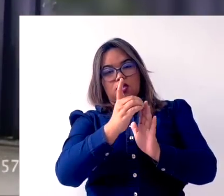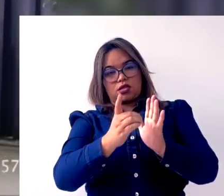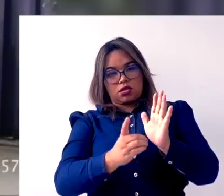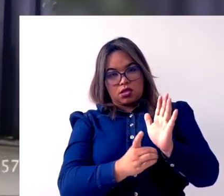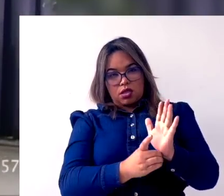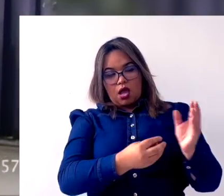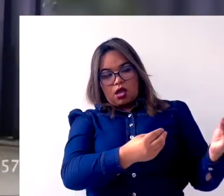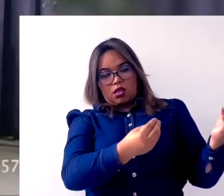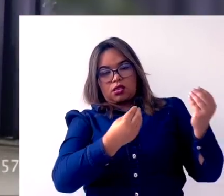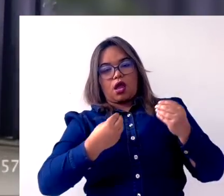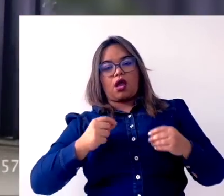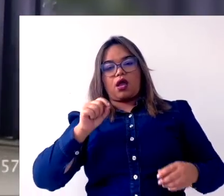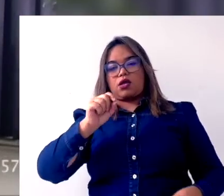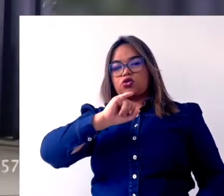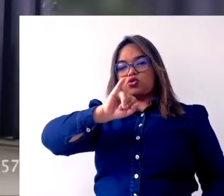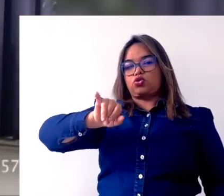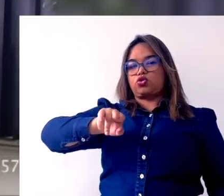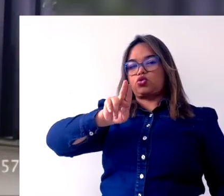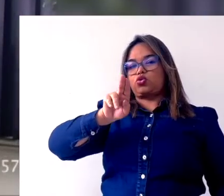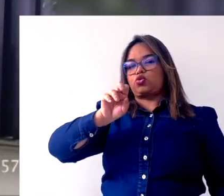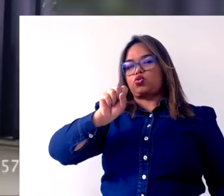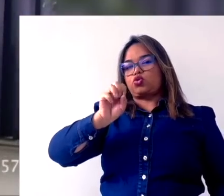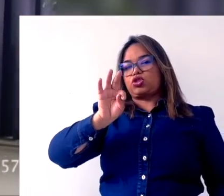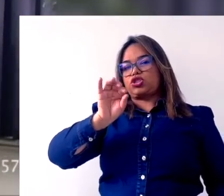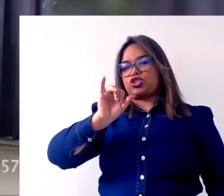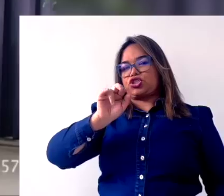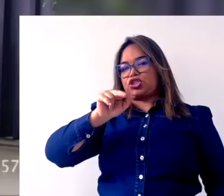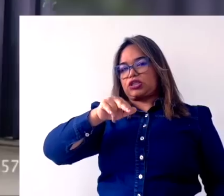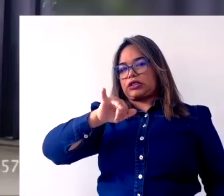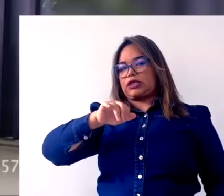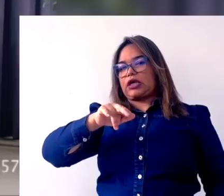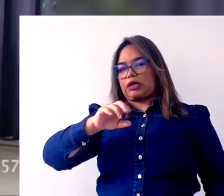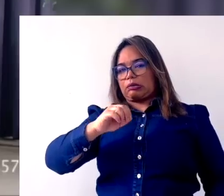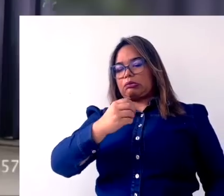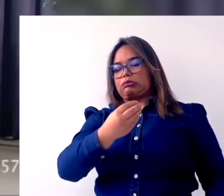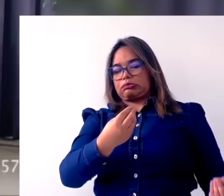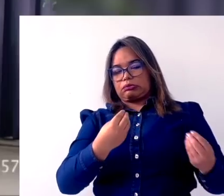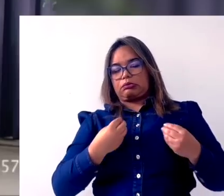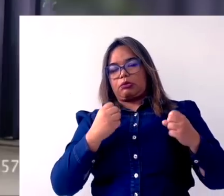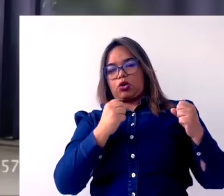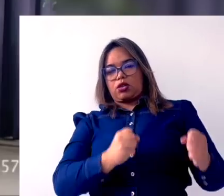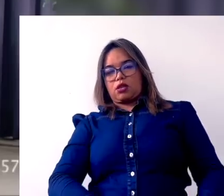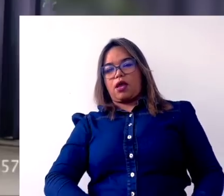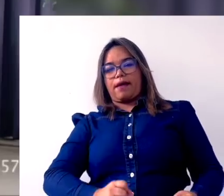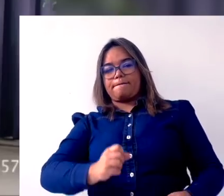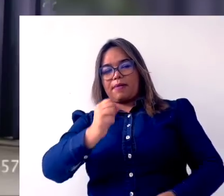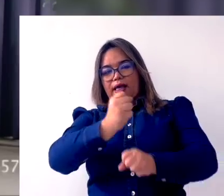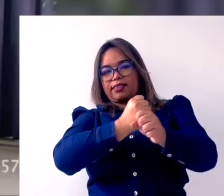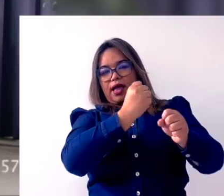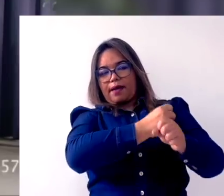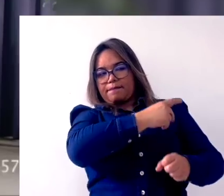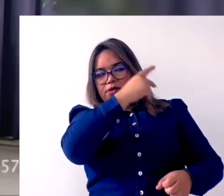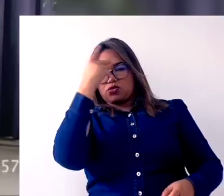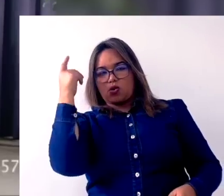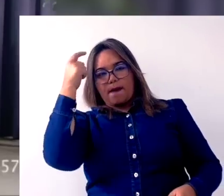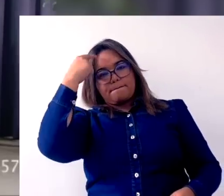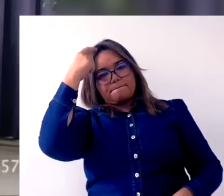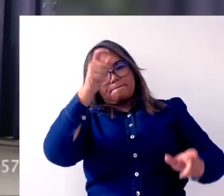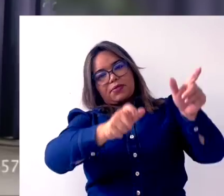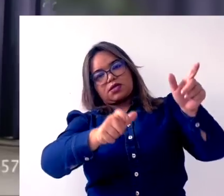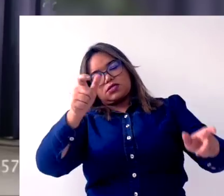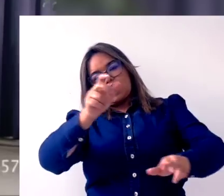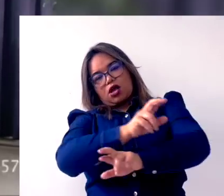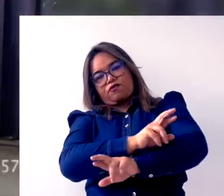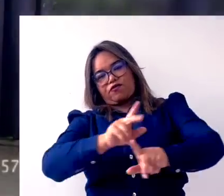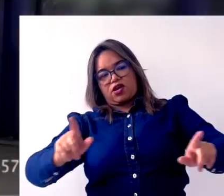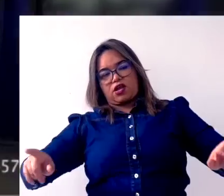que Justiniano havia promulgado, recebendo poder para corrigir a todos os hereges, aqueles que ousavam